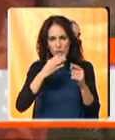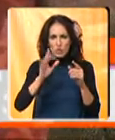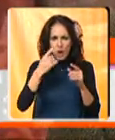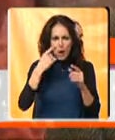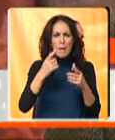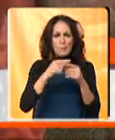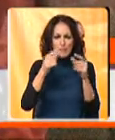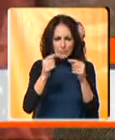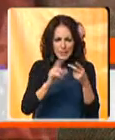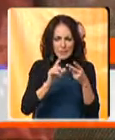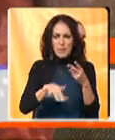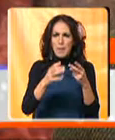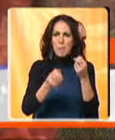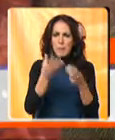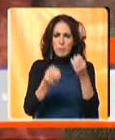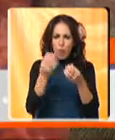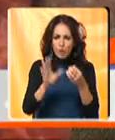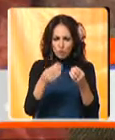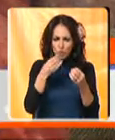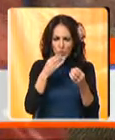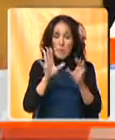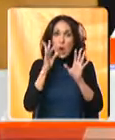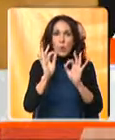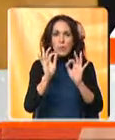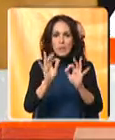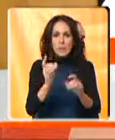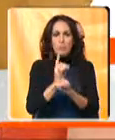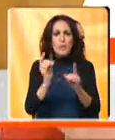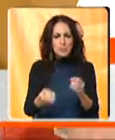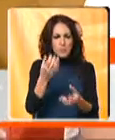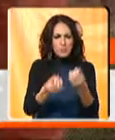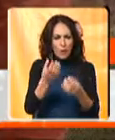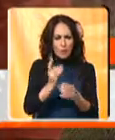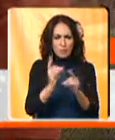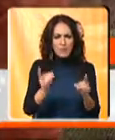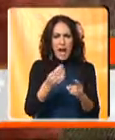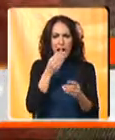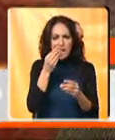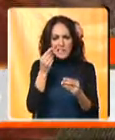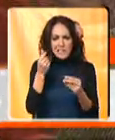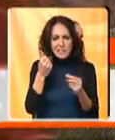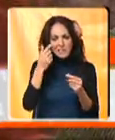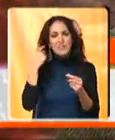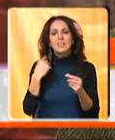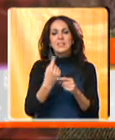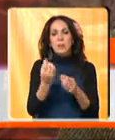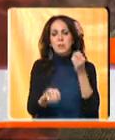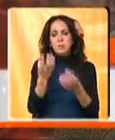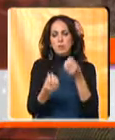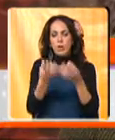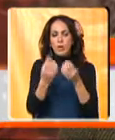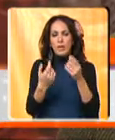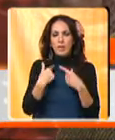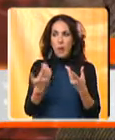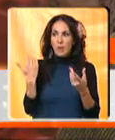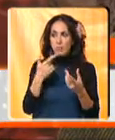experimentei batatas fritas, já experimentei pipocas, mas tem que ser com cuidado. Porquê as pipocas? Isso é curioso. Porque são coisas que normalmente... Eu já